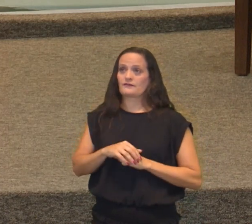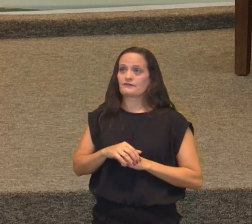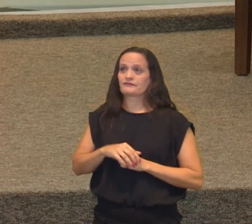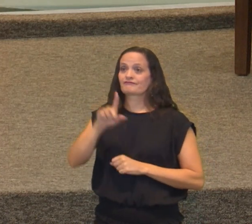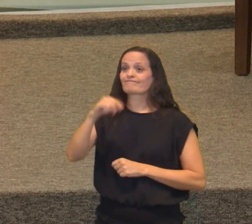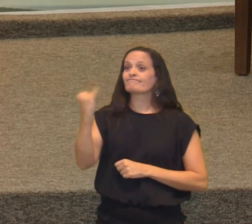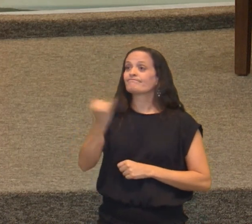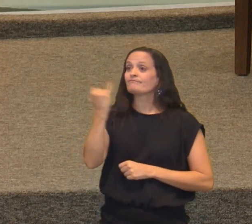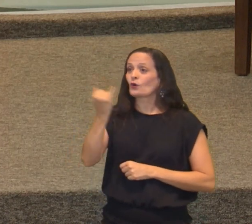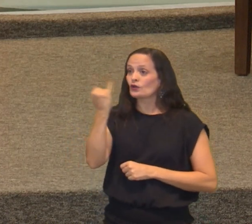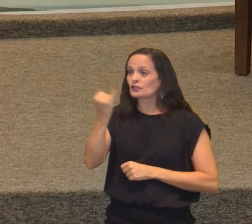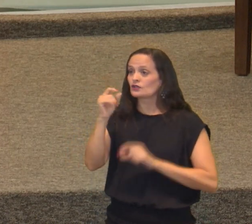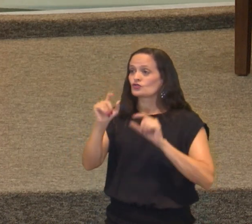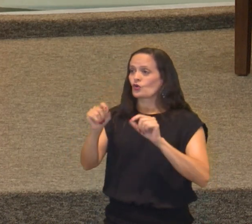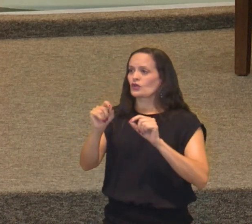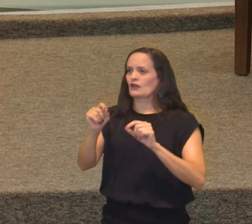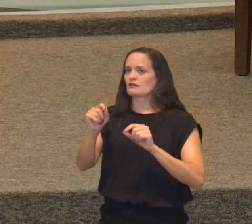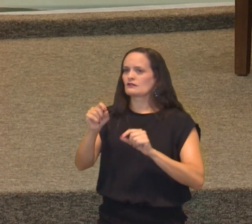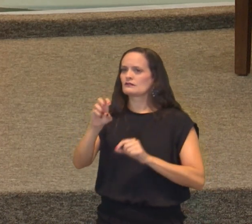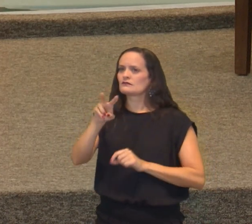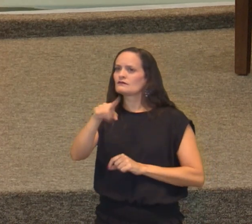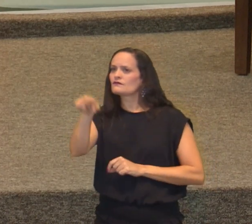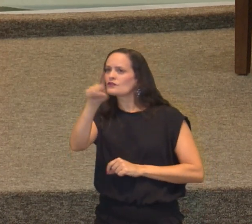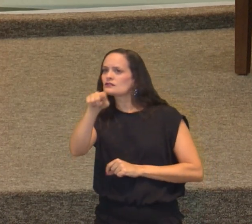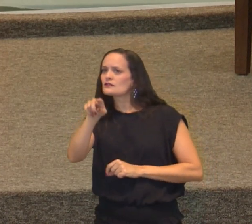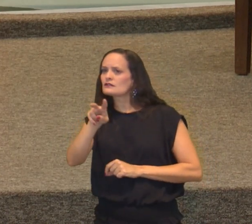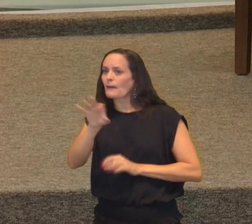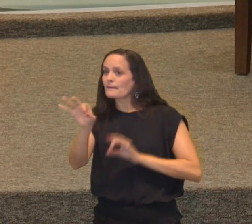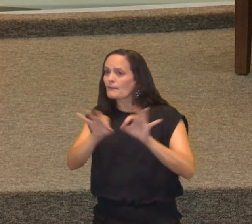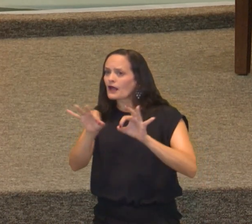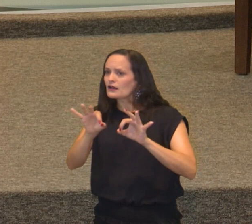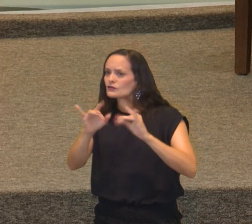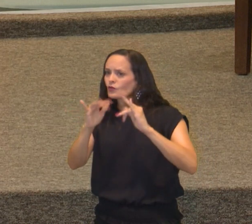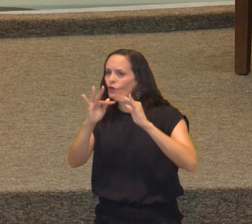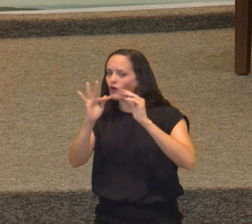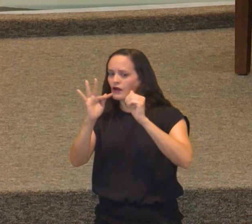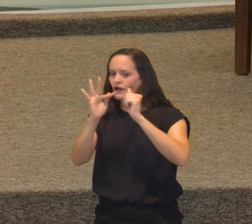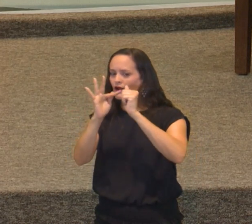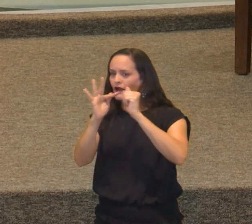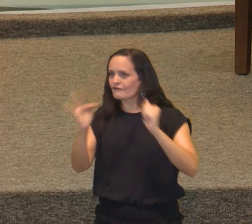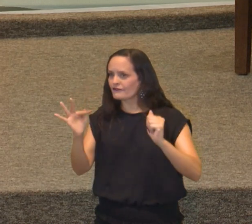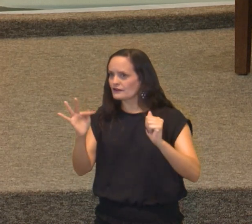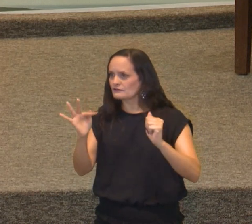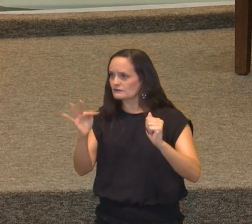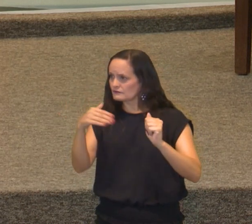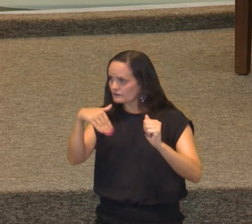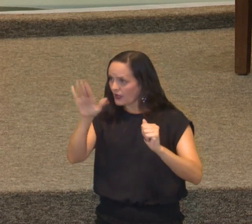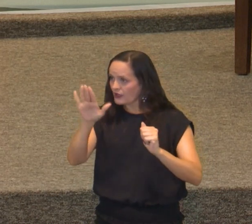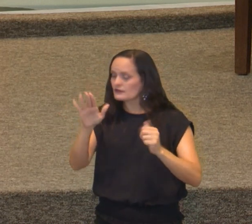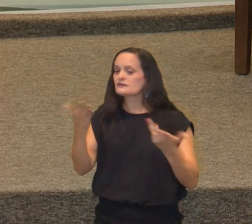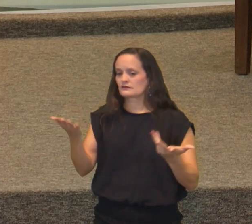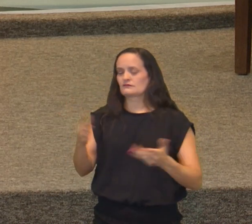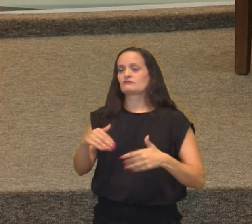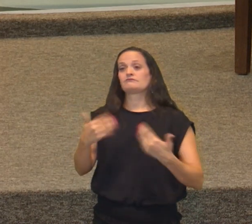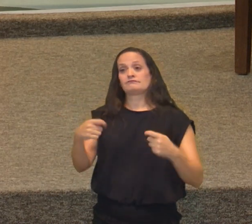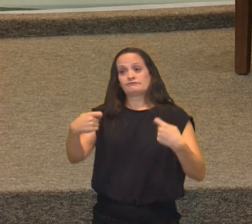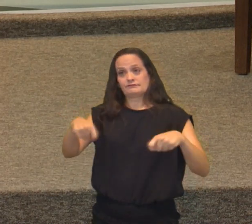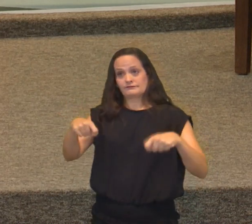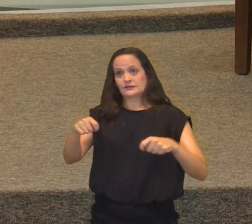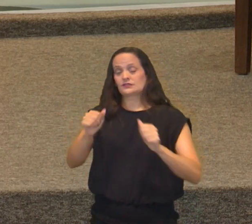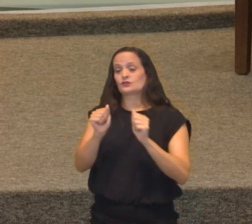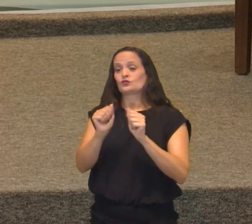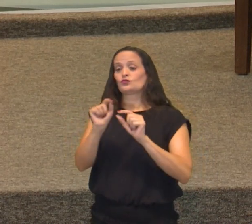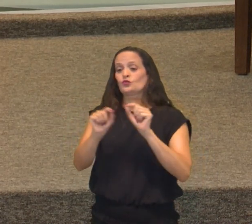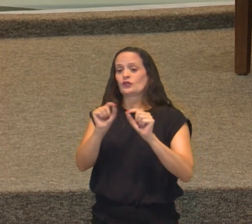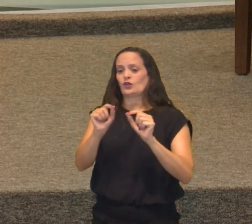importante para aqueles que estão se preparando para irem para o acampamento da igreja. Num esforço conjunto do Ministério Pastoral